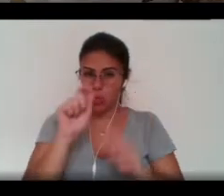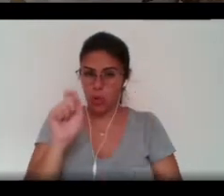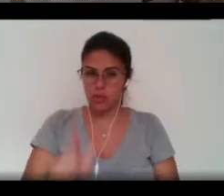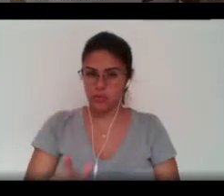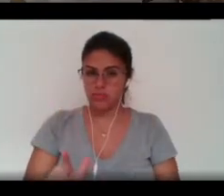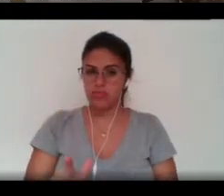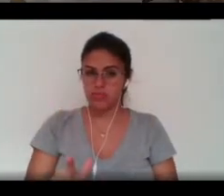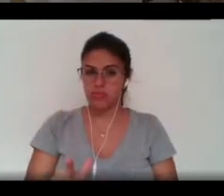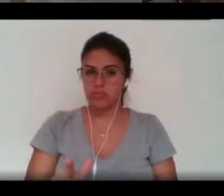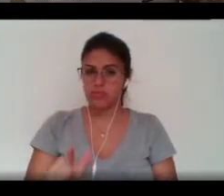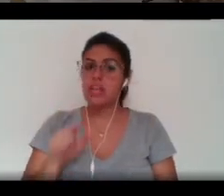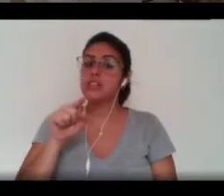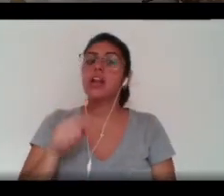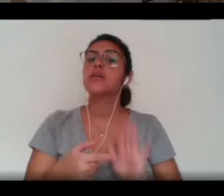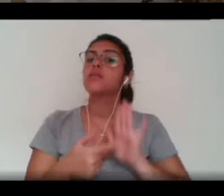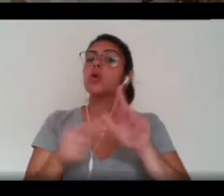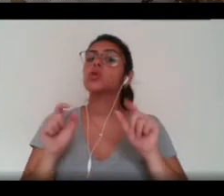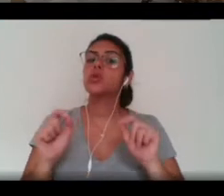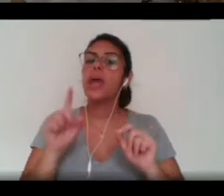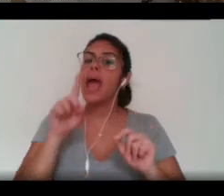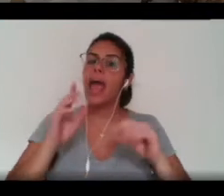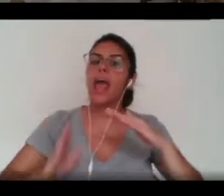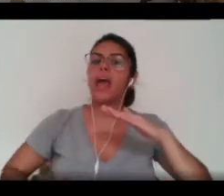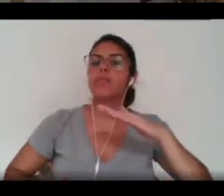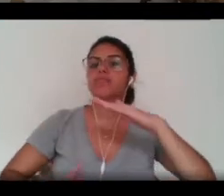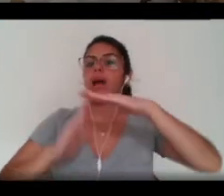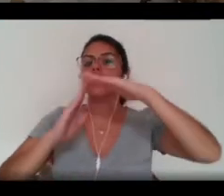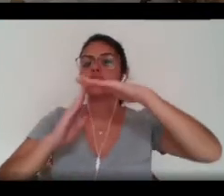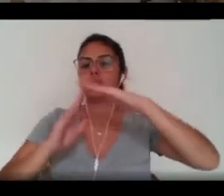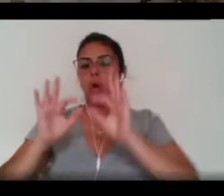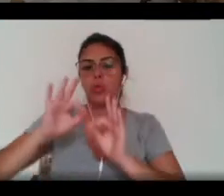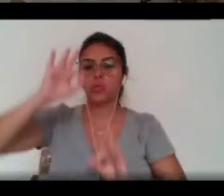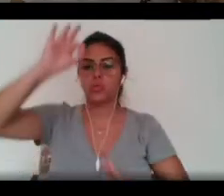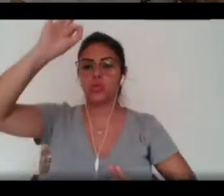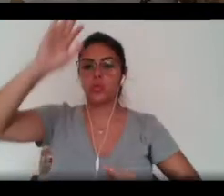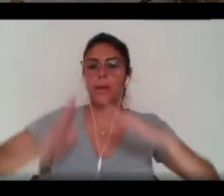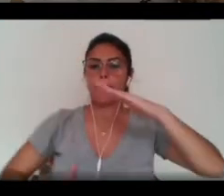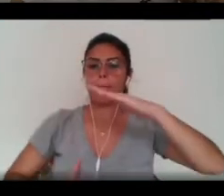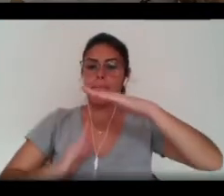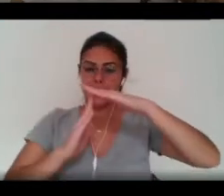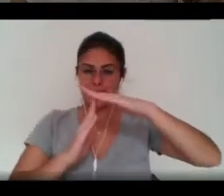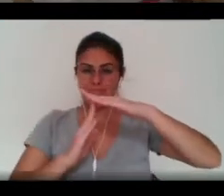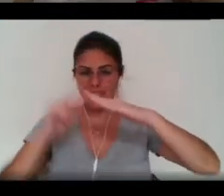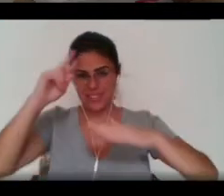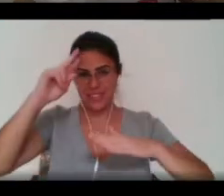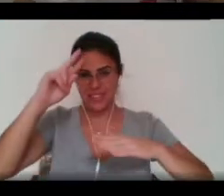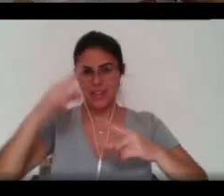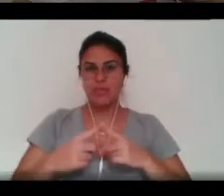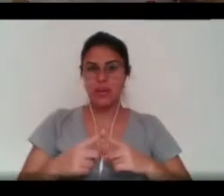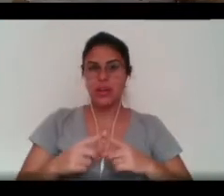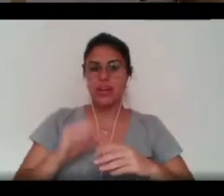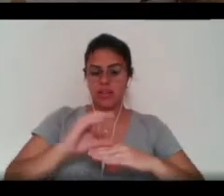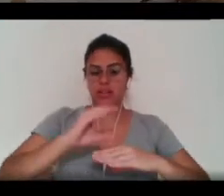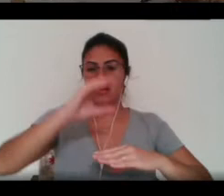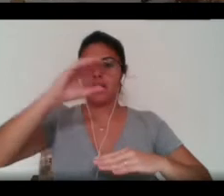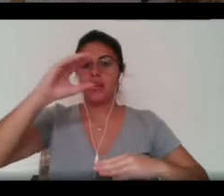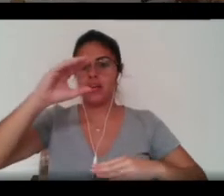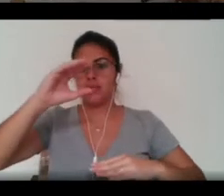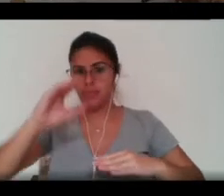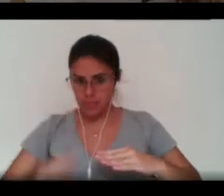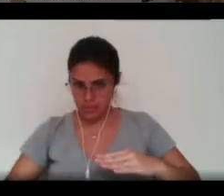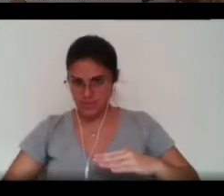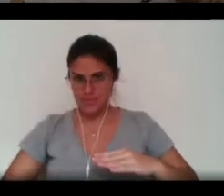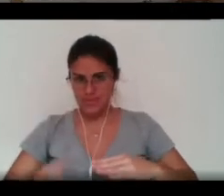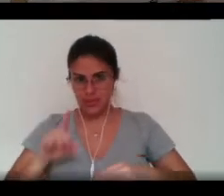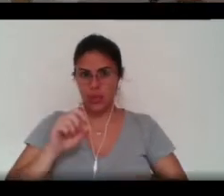em azul, a velocidade é igual a 0. Isso aqui corresponde à altura máxima, certo? E aqui é